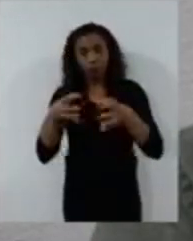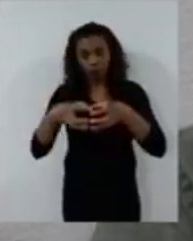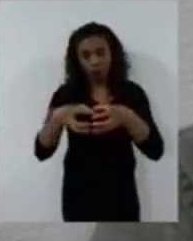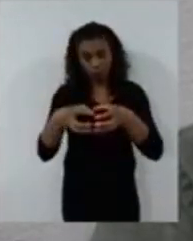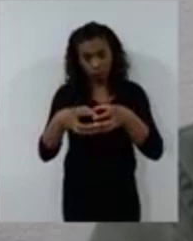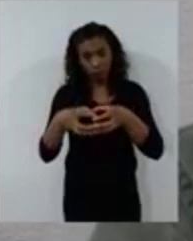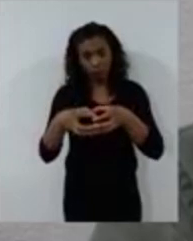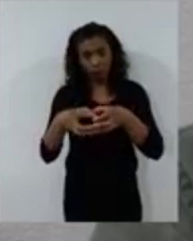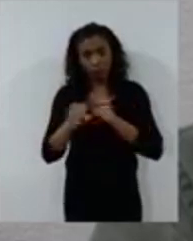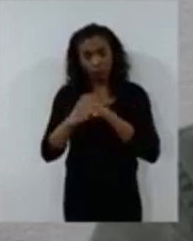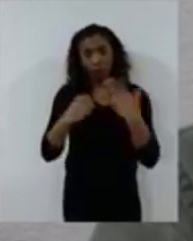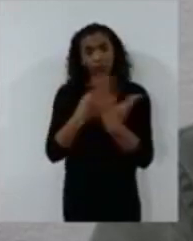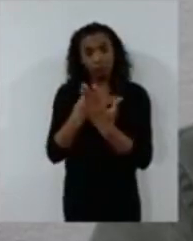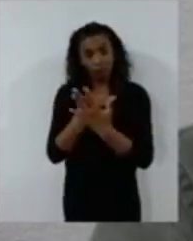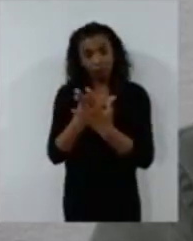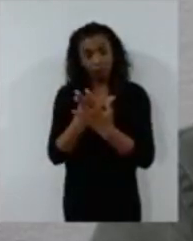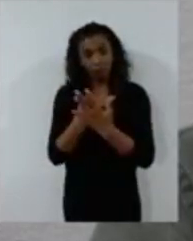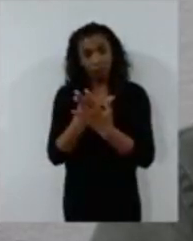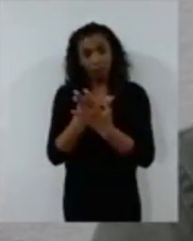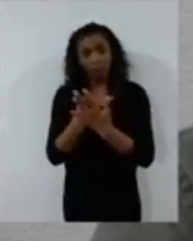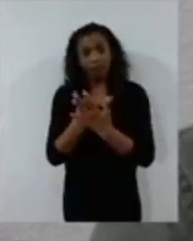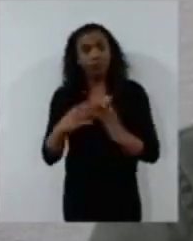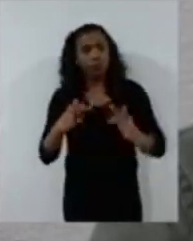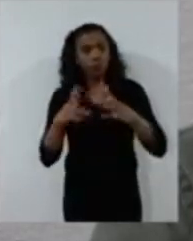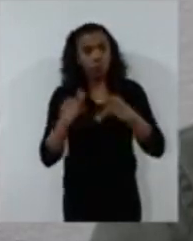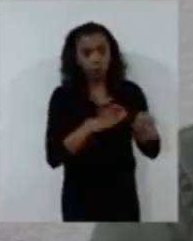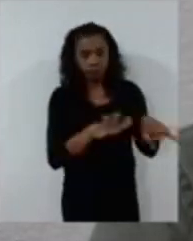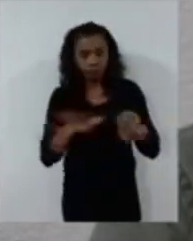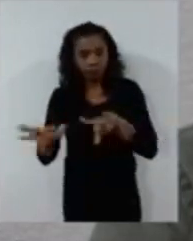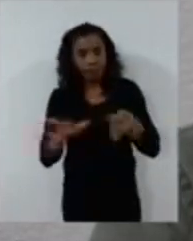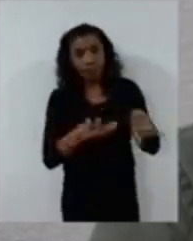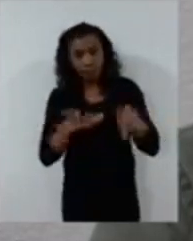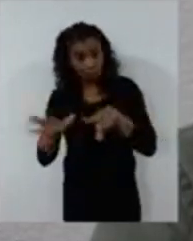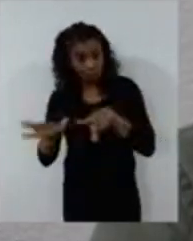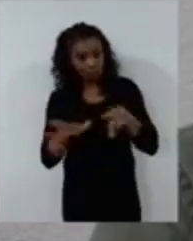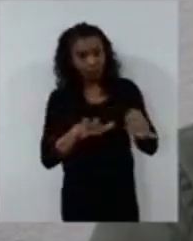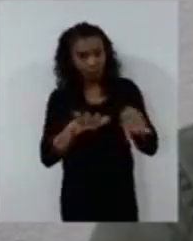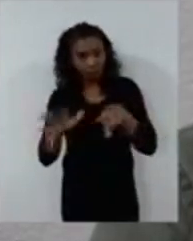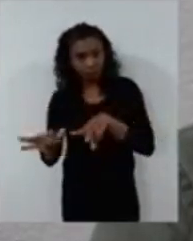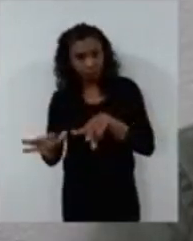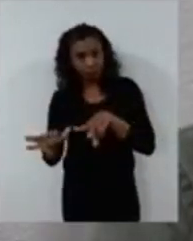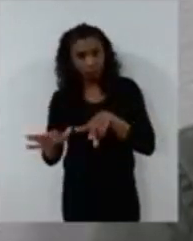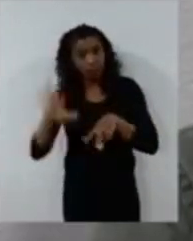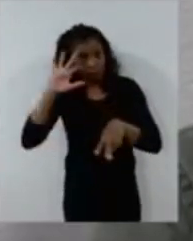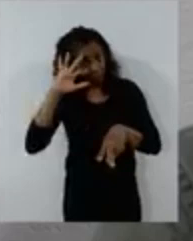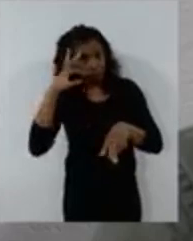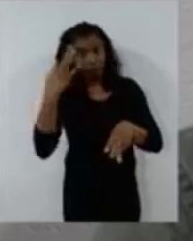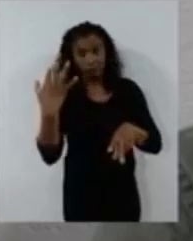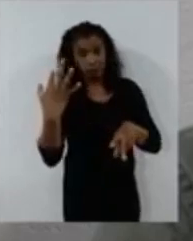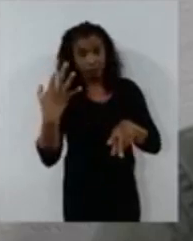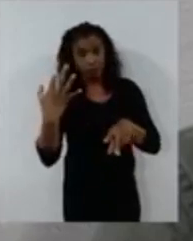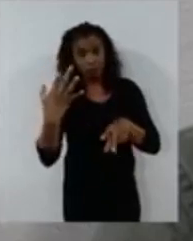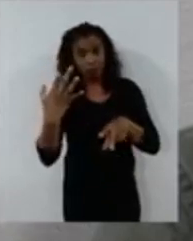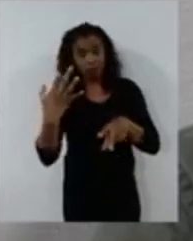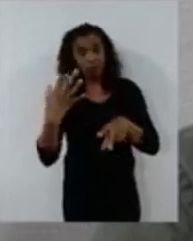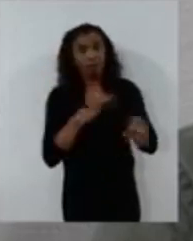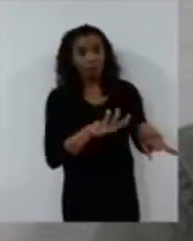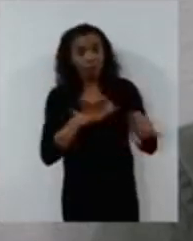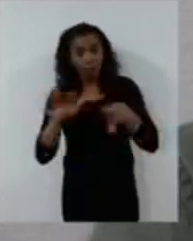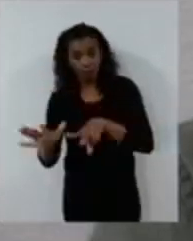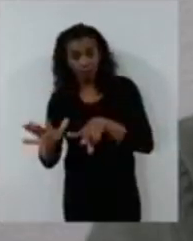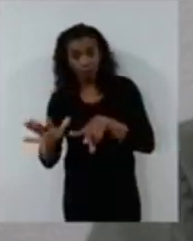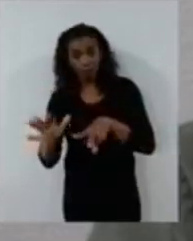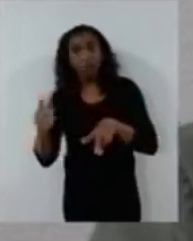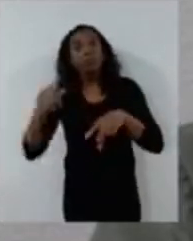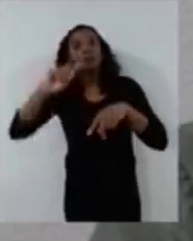tem validade semanal, não é isso mesmo, doutor Daniel? Ela é semanal. Então, a decisão, a deliberação de hoje,